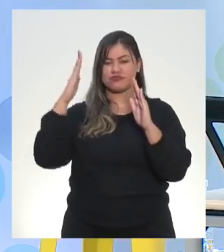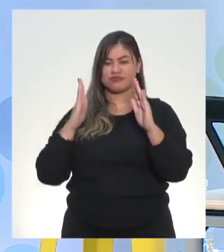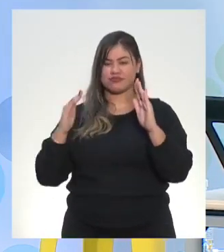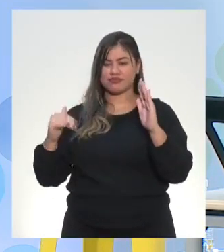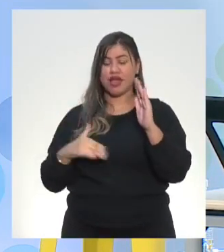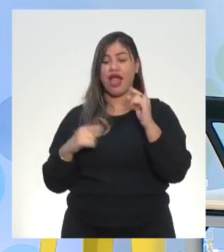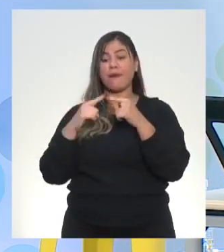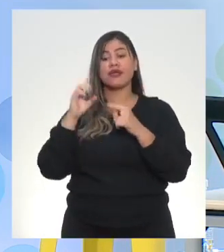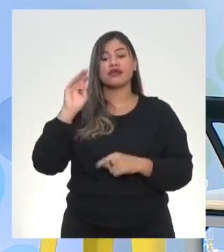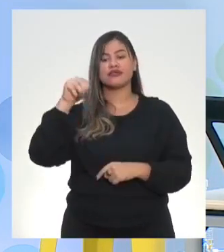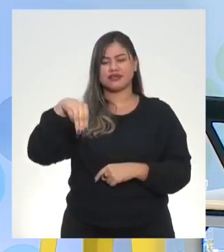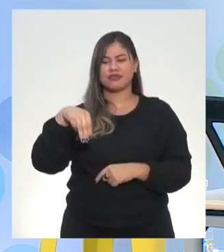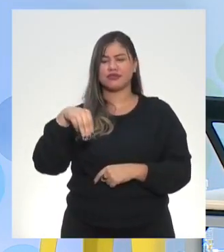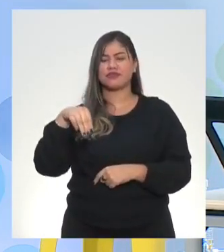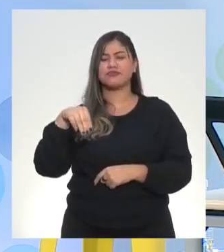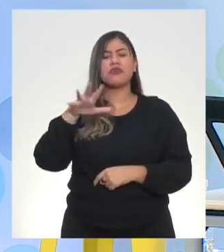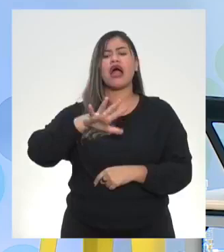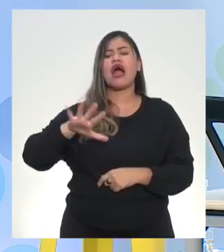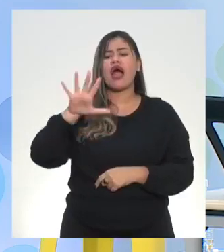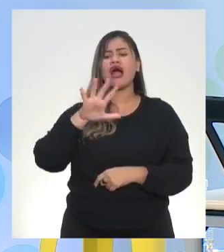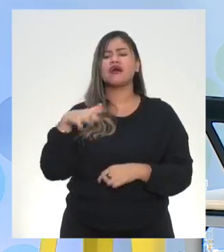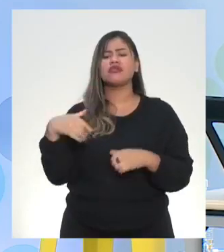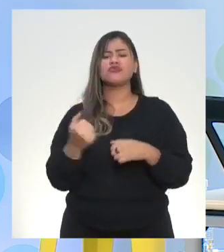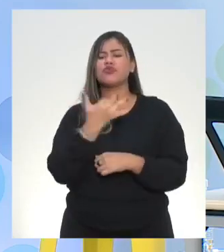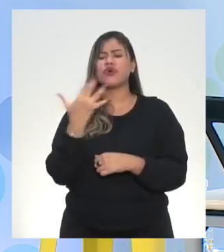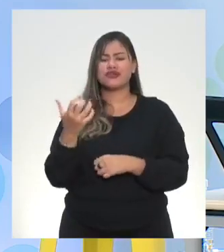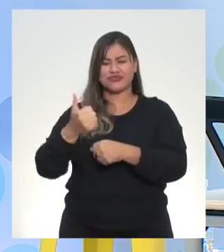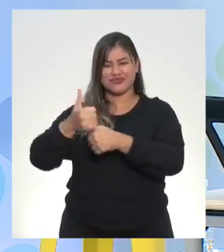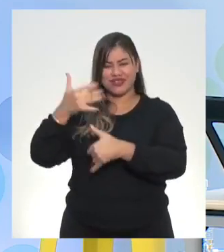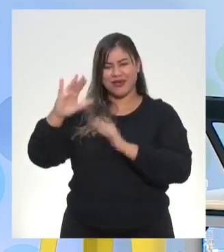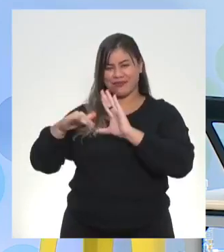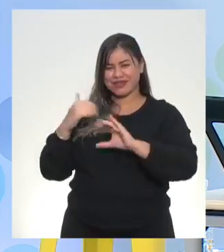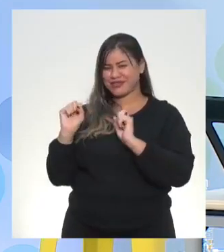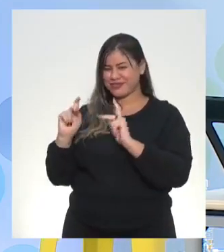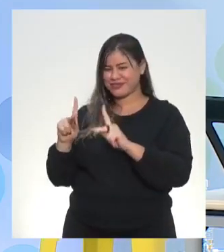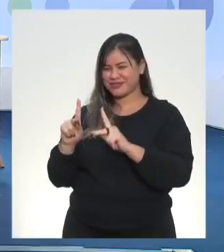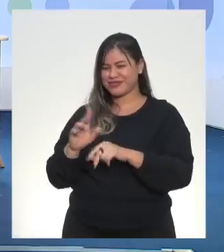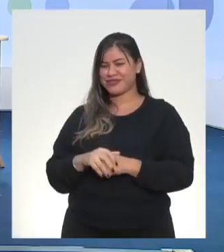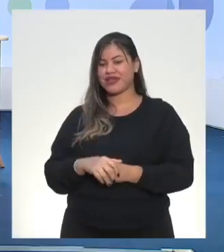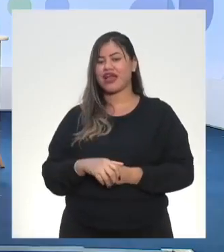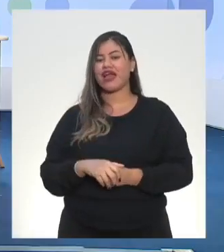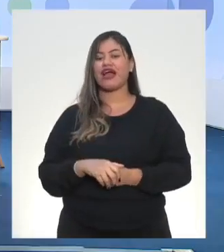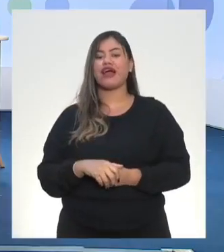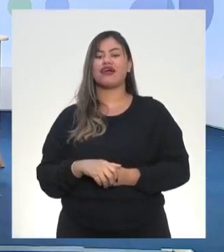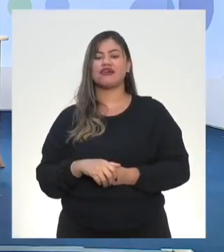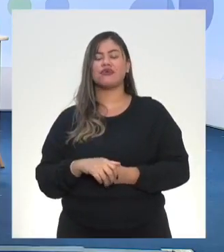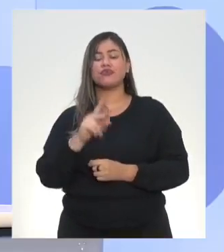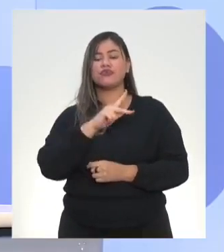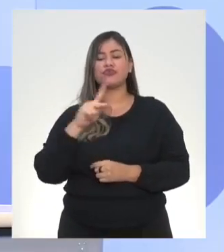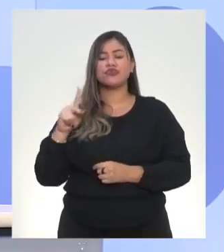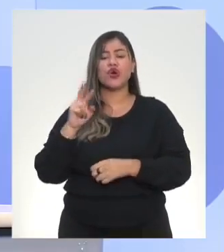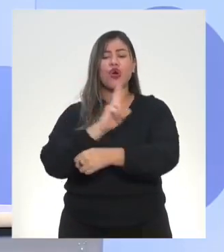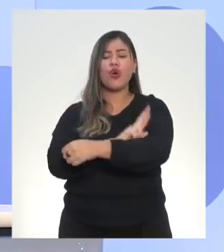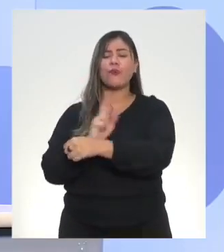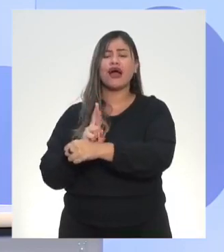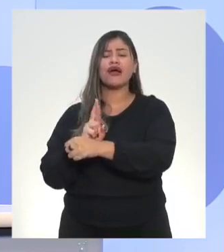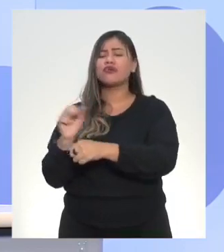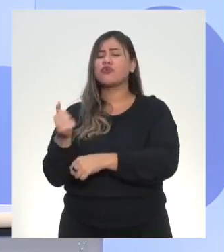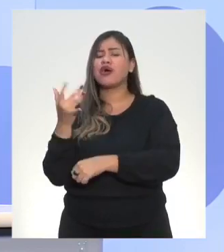do exemplo. Coloquei lá para vocês, na resolução eu fiz de outra forma. Observe que o 4 ao quadrado